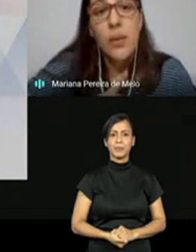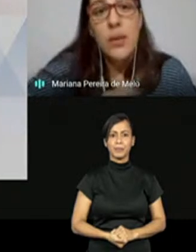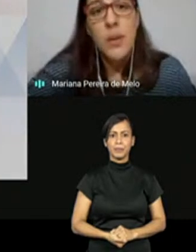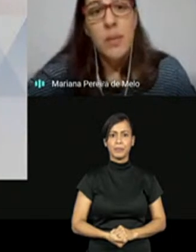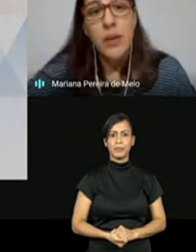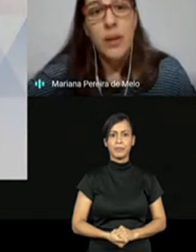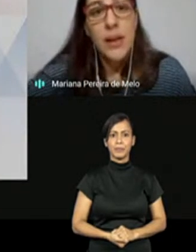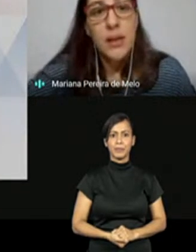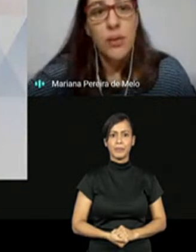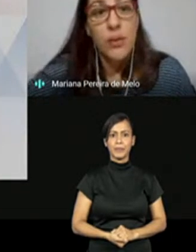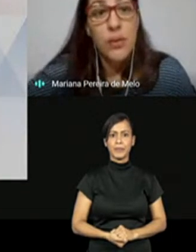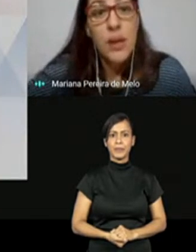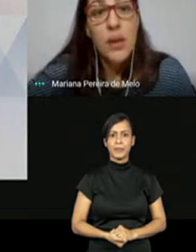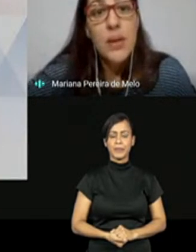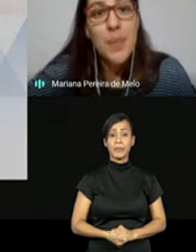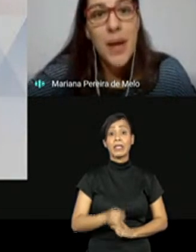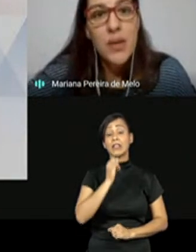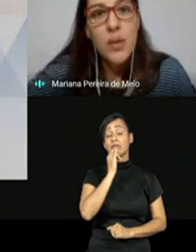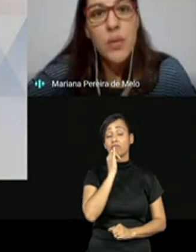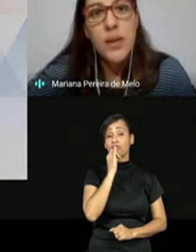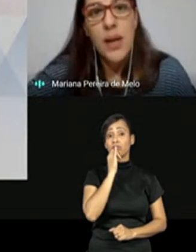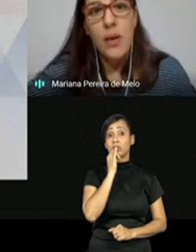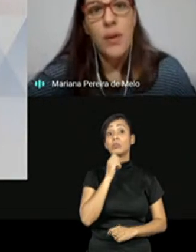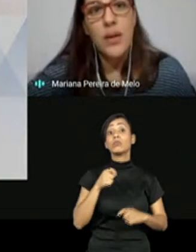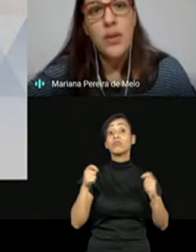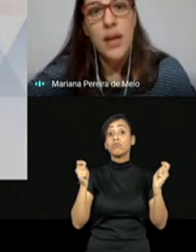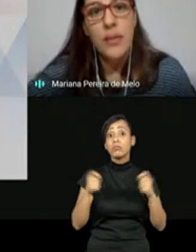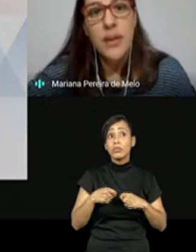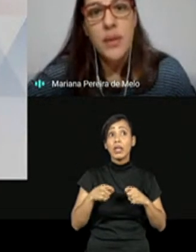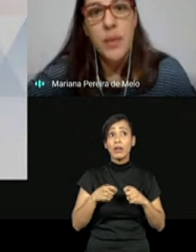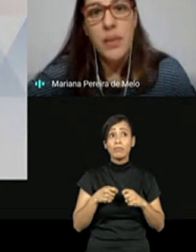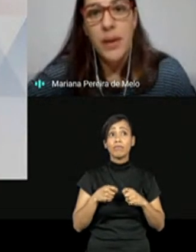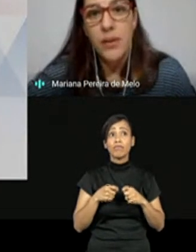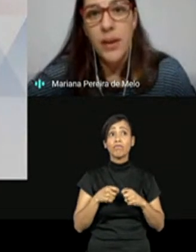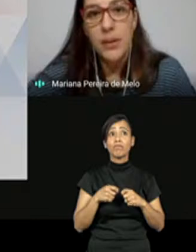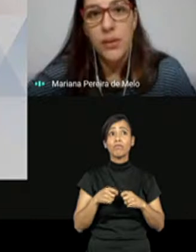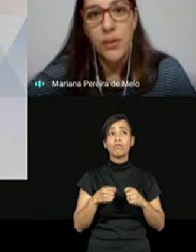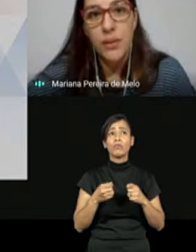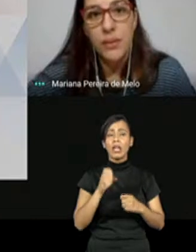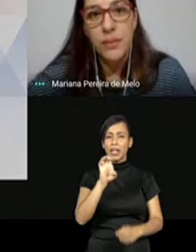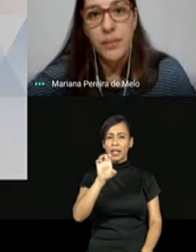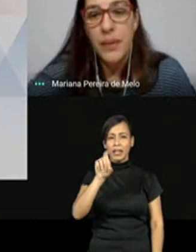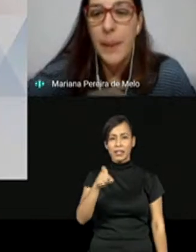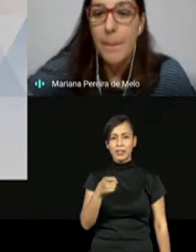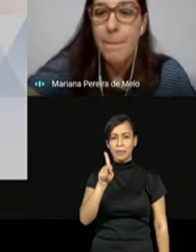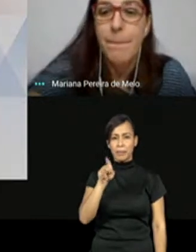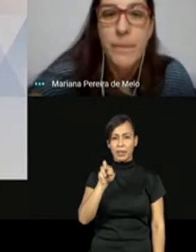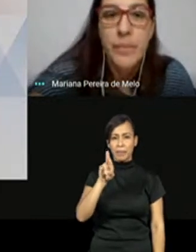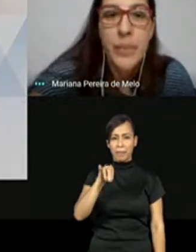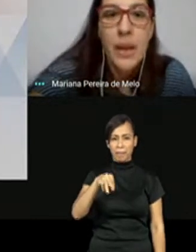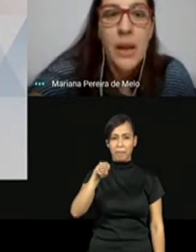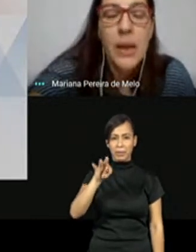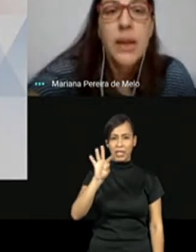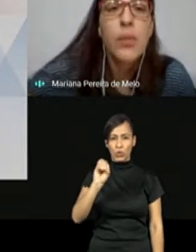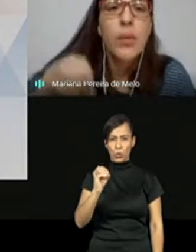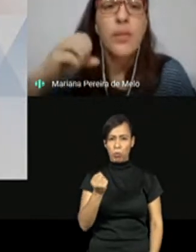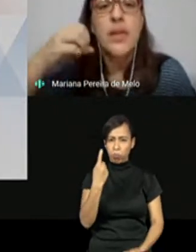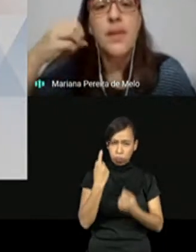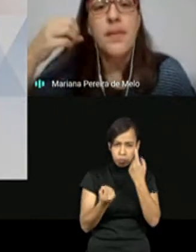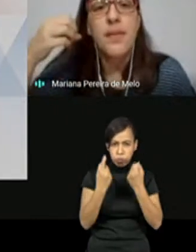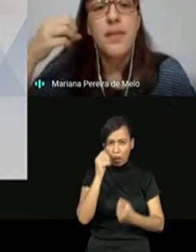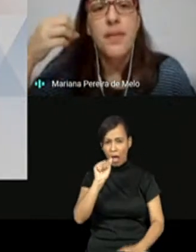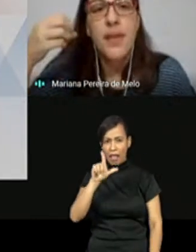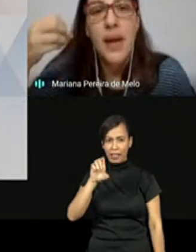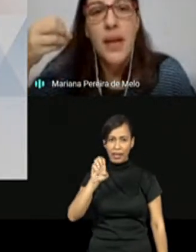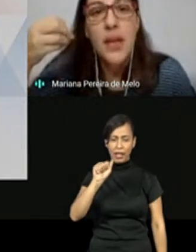Você tem um experimento aleatório e um espaço amostral associado a esse experimento aleatório, né? Então, quando